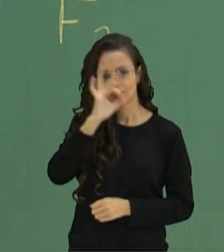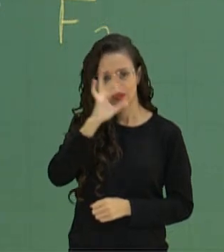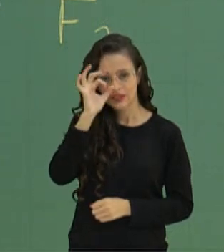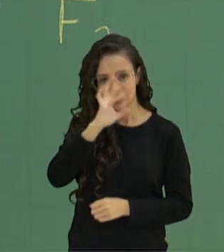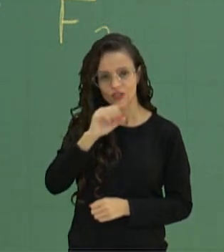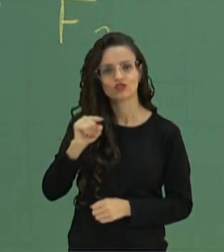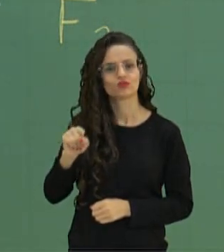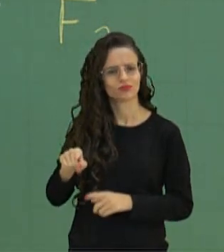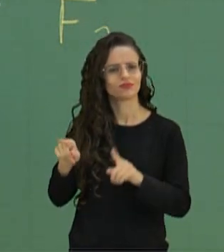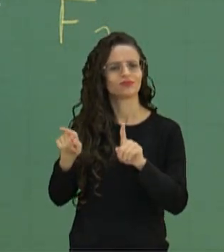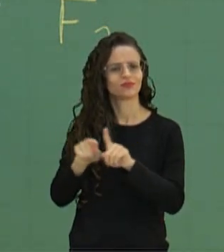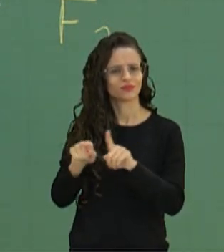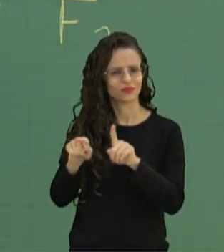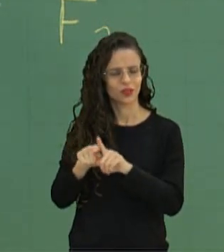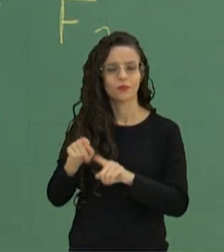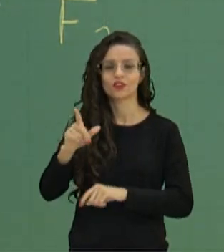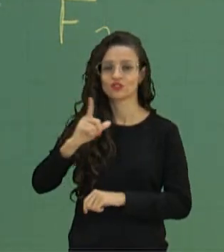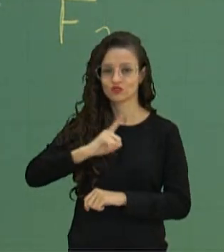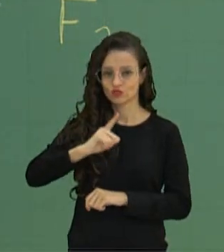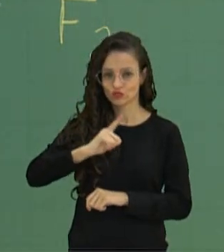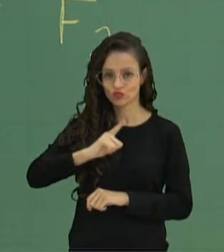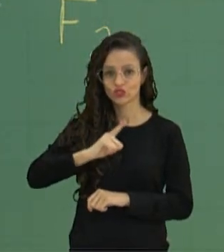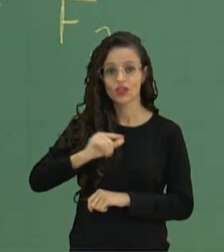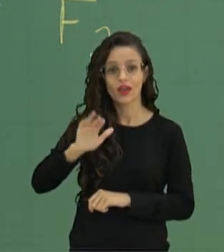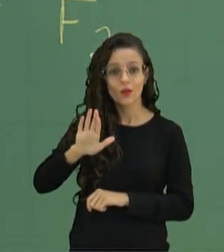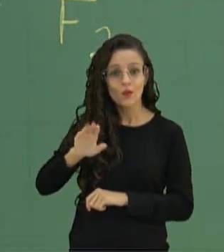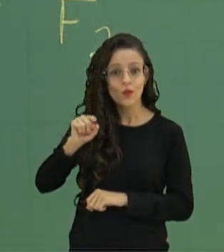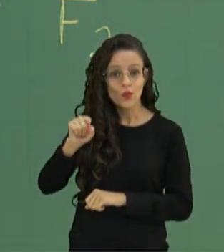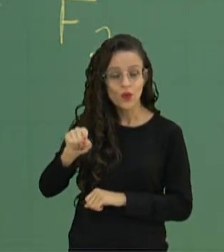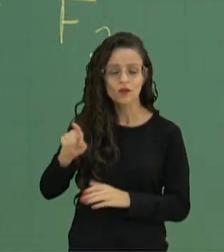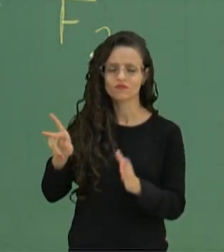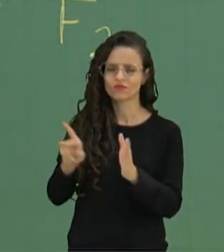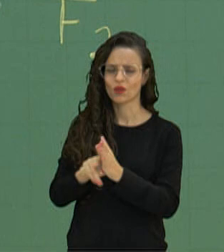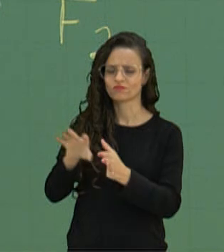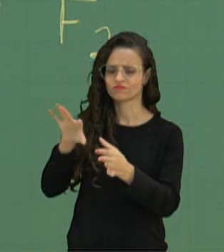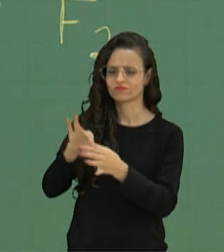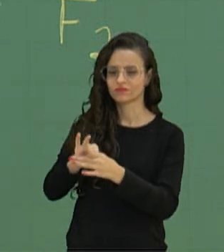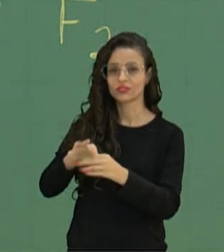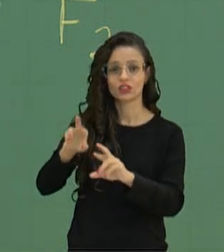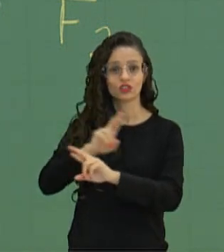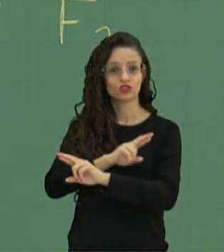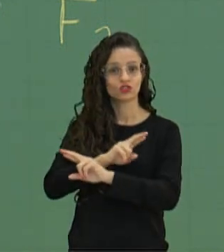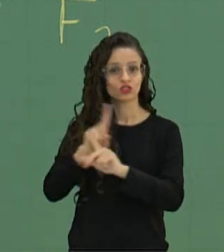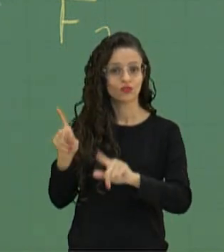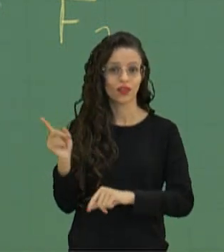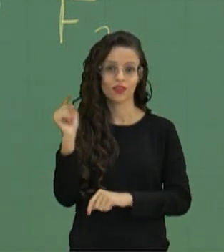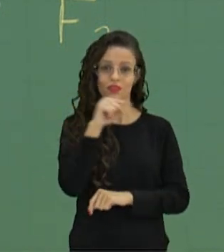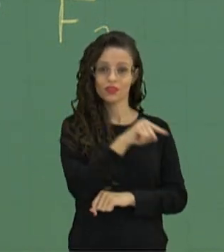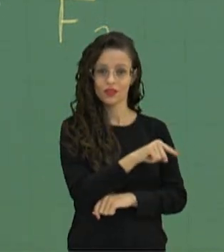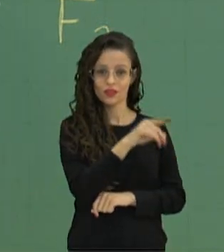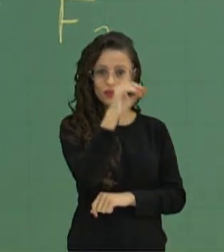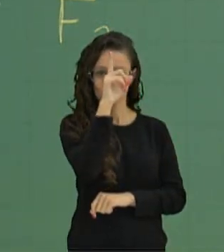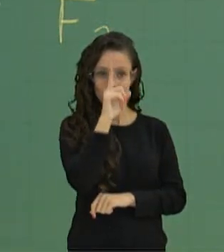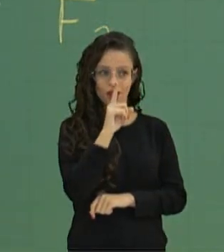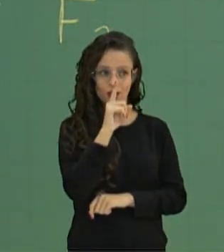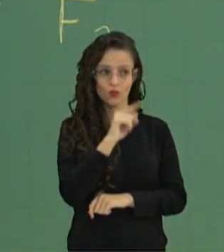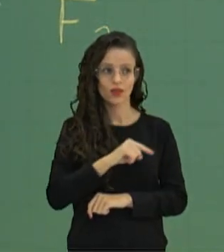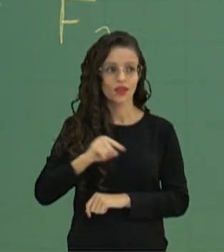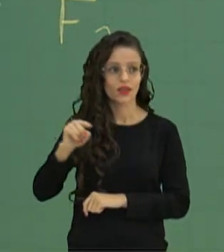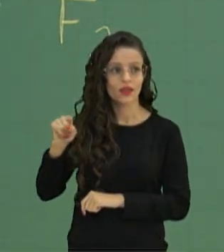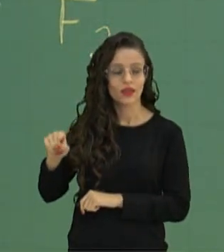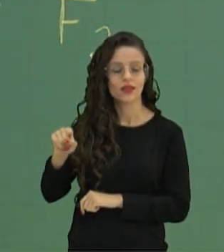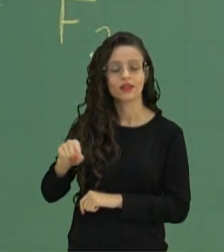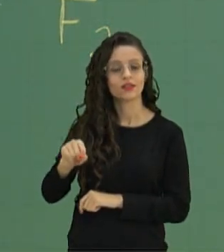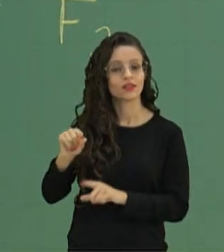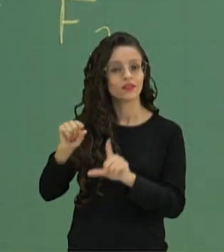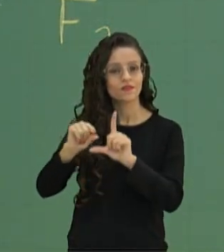verde também possuíam fatores, mas esses fatores da semente verde eram diferentes dos fatores da semente amarela. Esses aqui ele